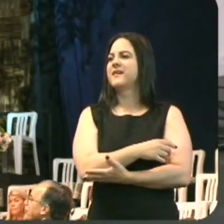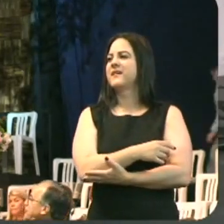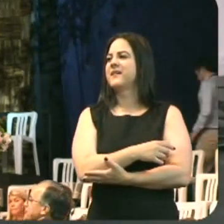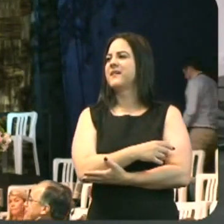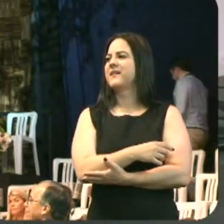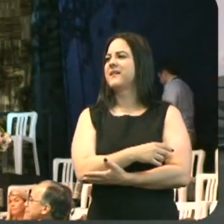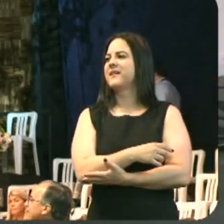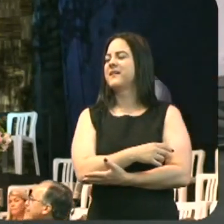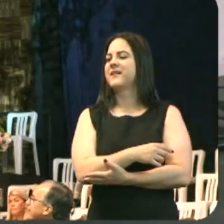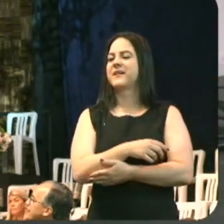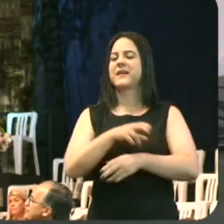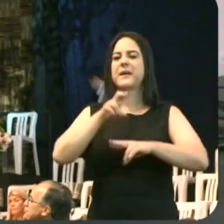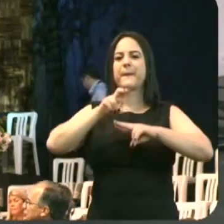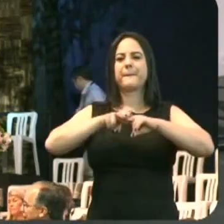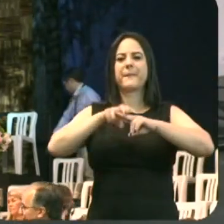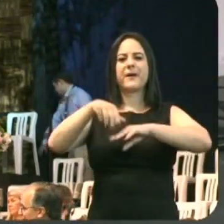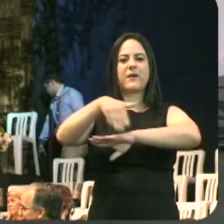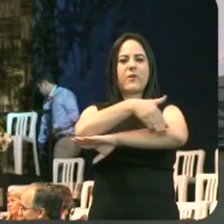Onde?